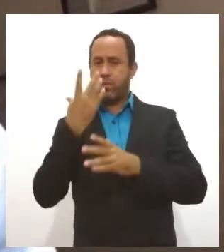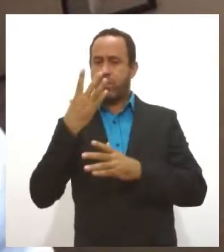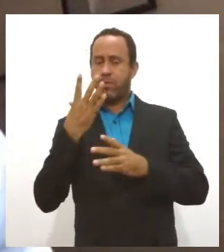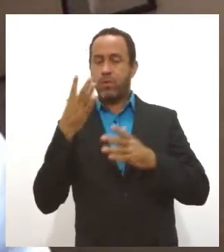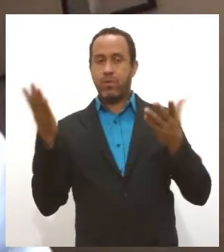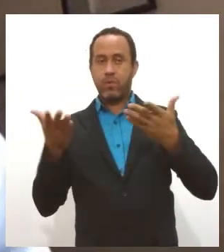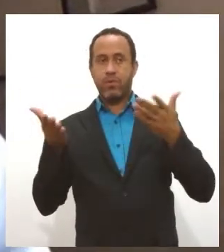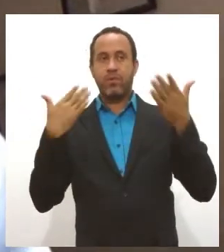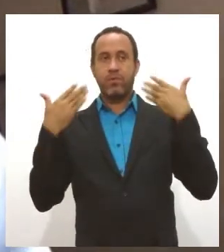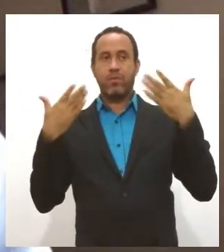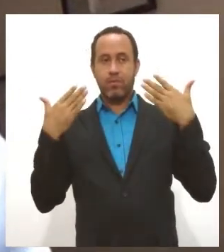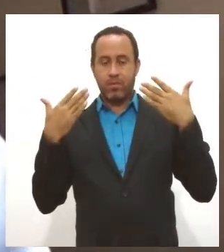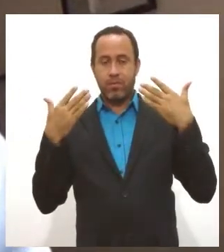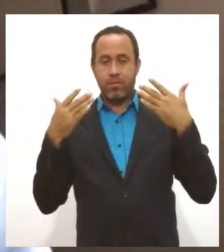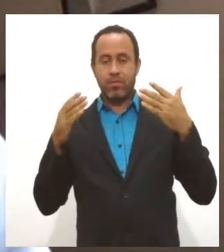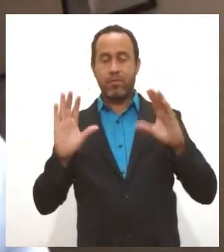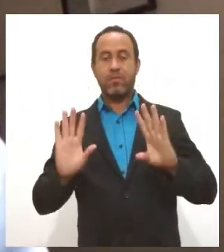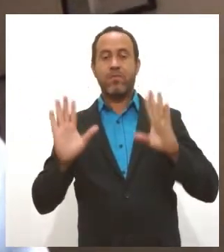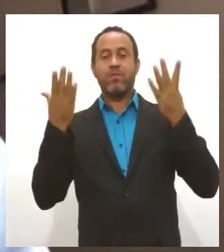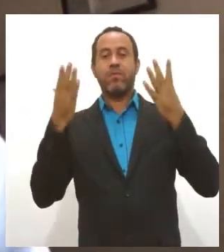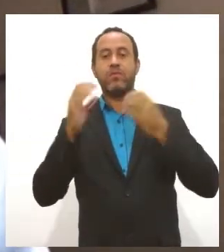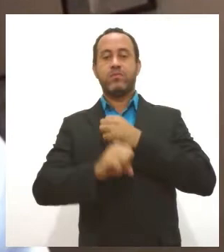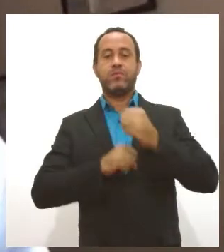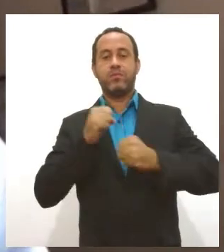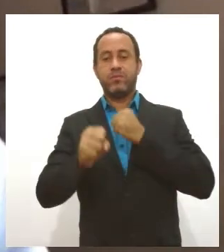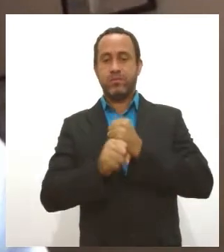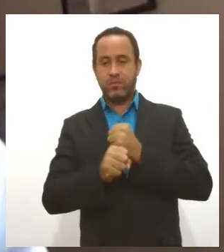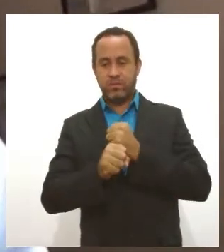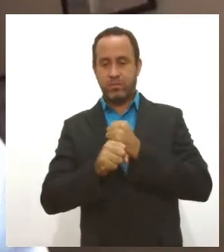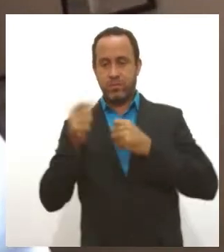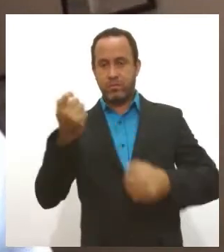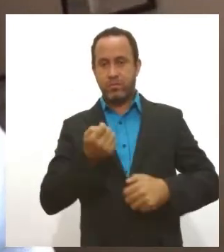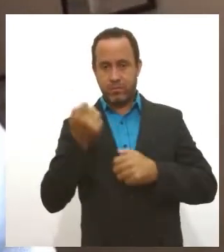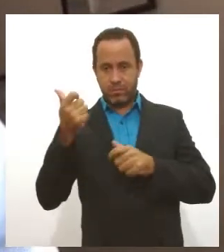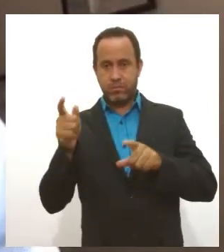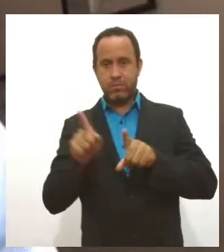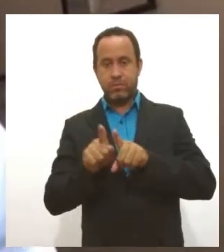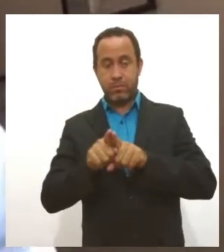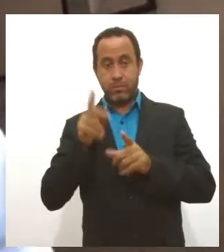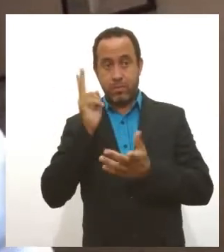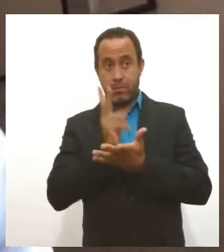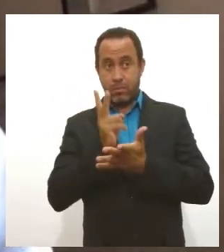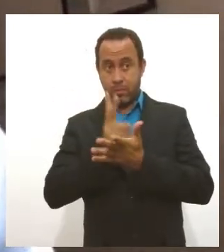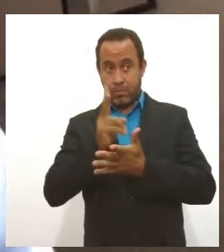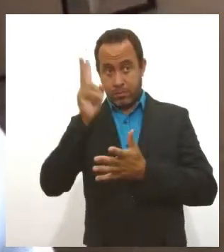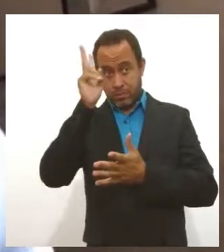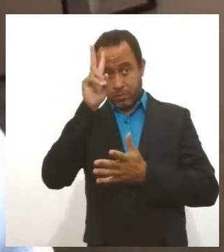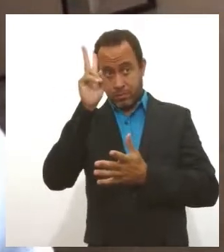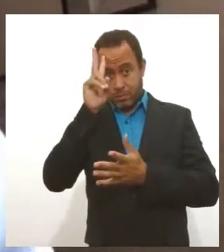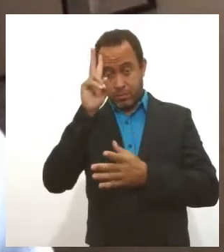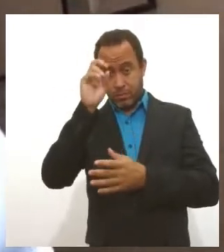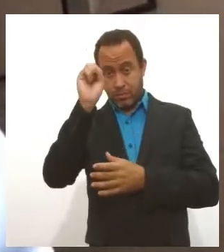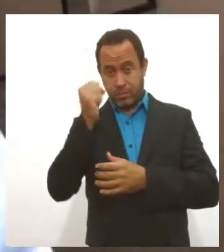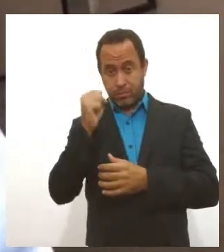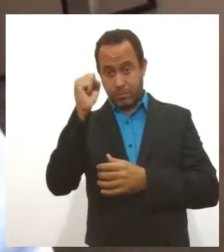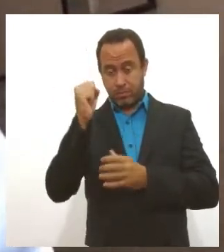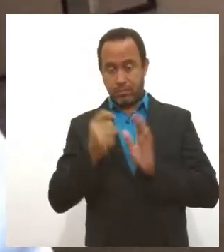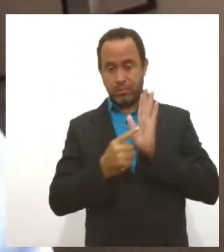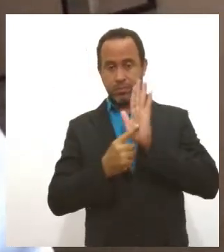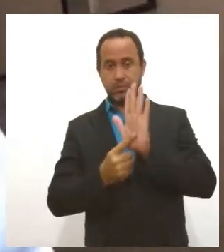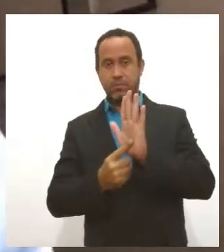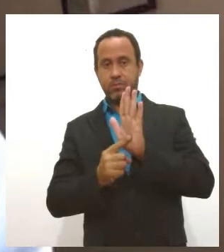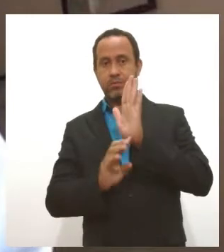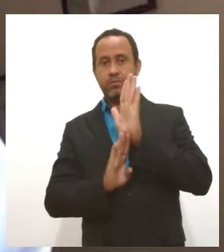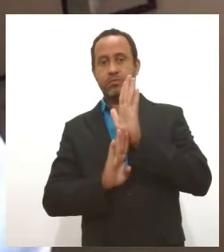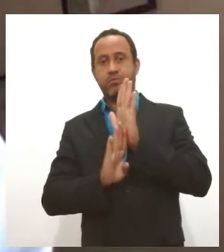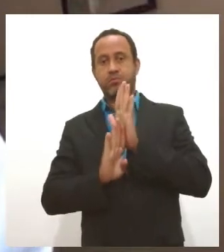verão, Réveillon e próximo ano também no verão. Lembrando sempre, né, que também Sergipe hoje vem apresentando